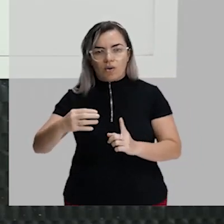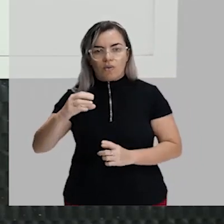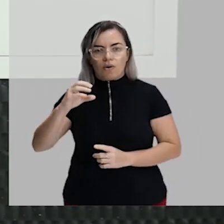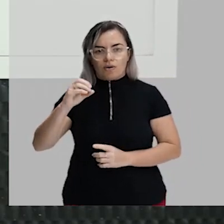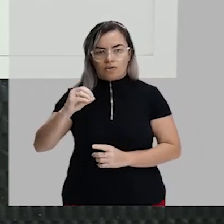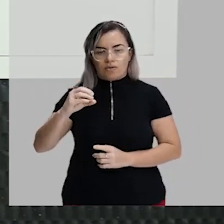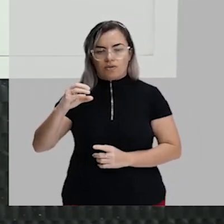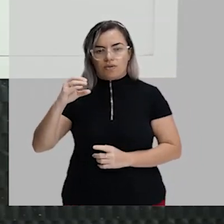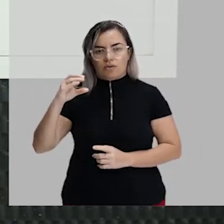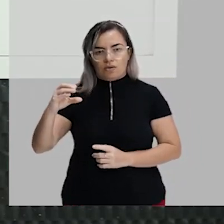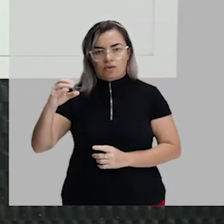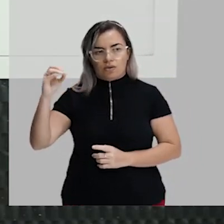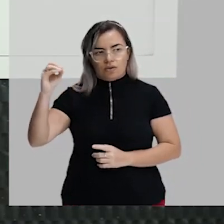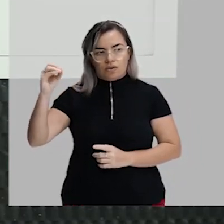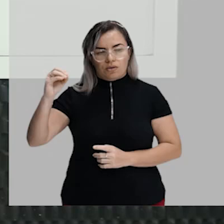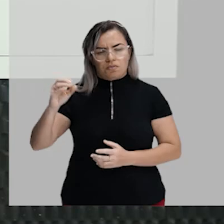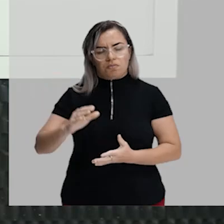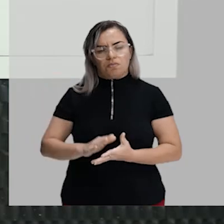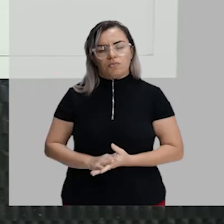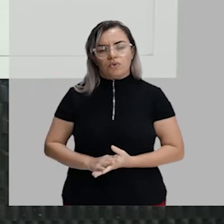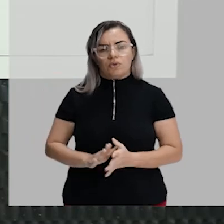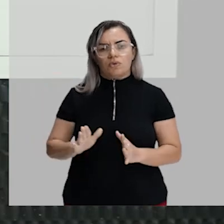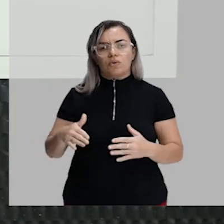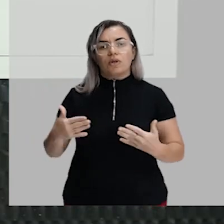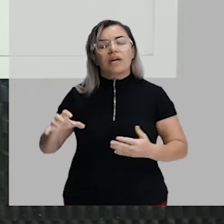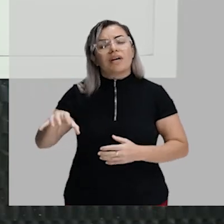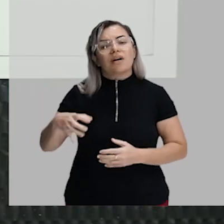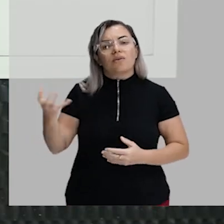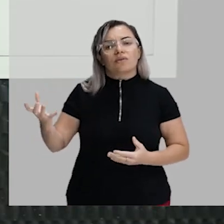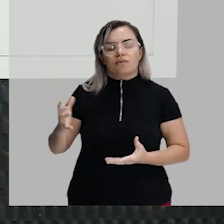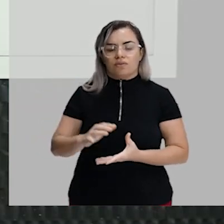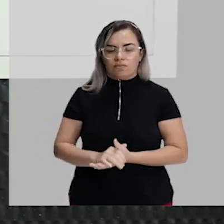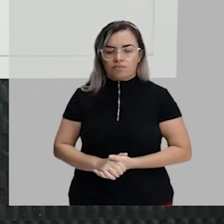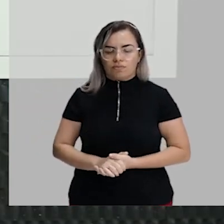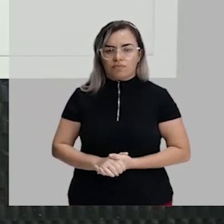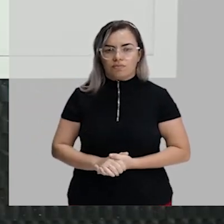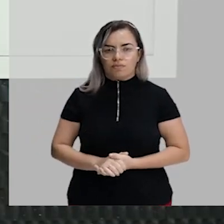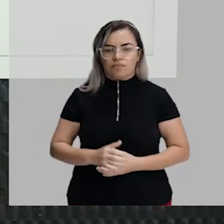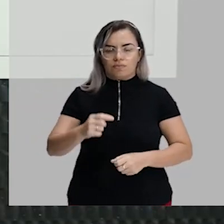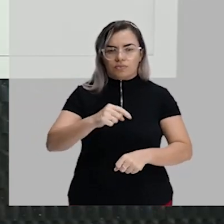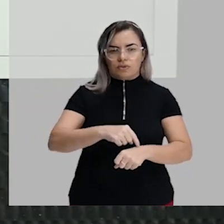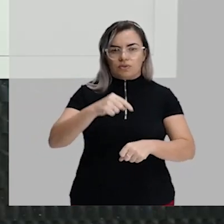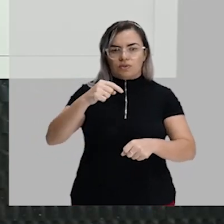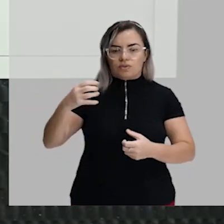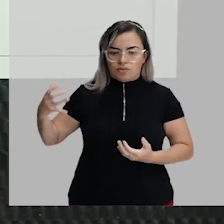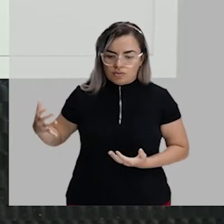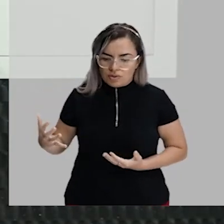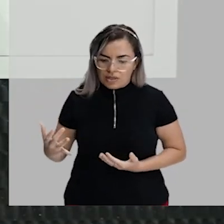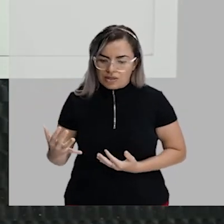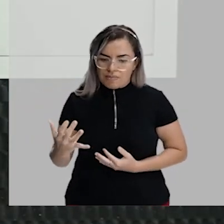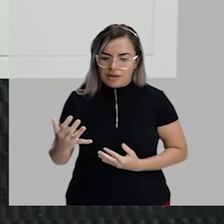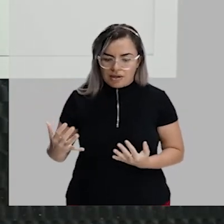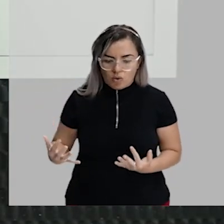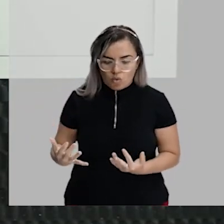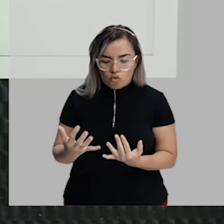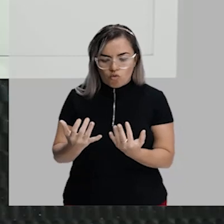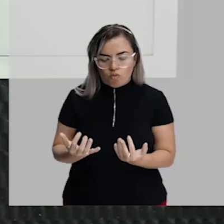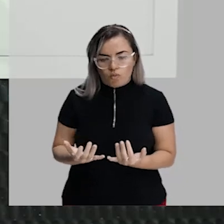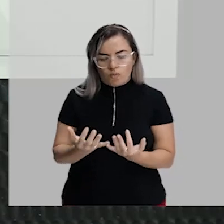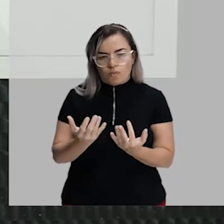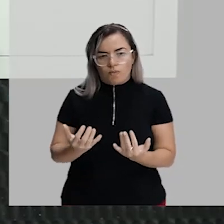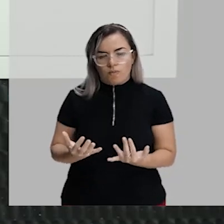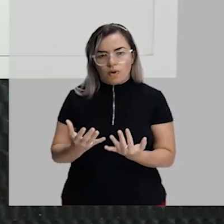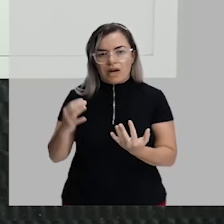A água está num determinado volume. E o que é que acontece? Ao invés de no momento que ela receber calor, ela